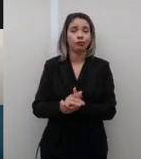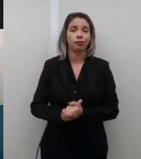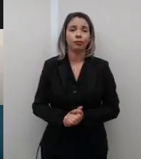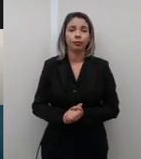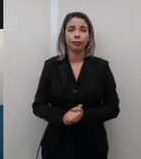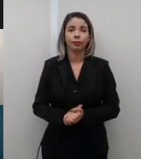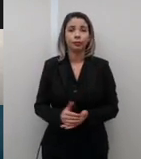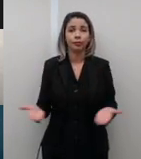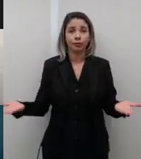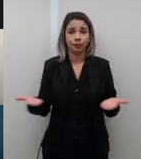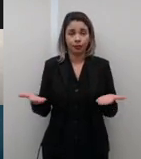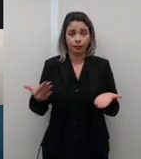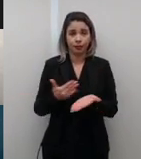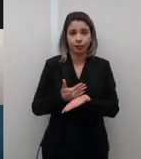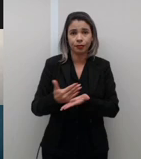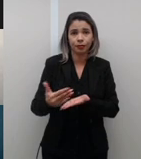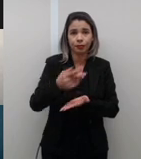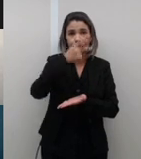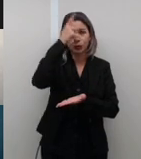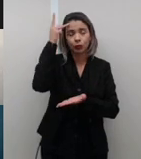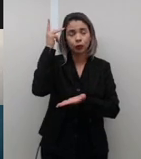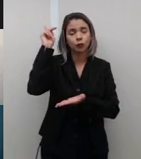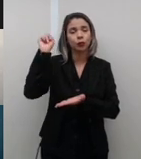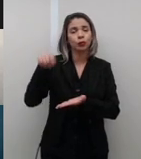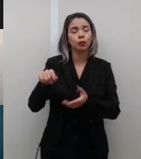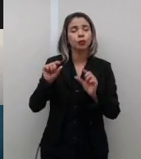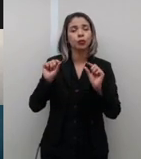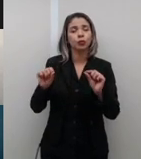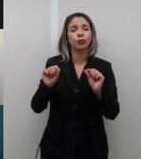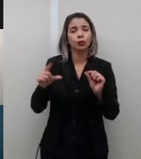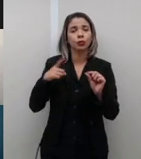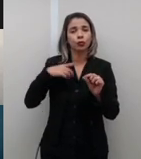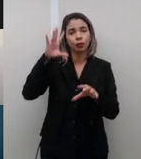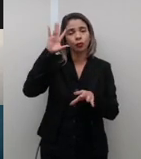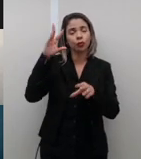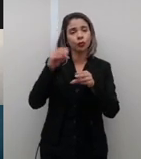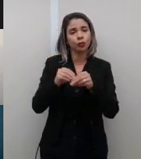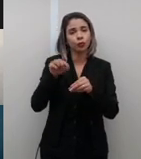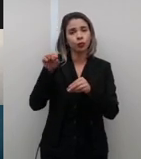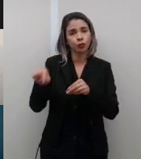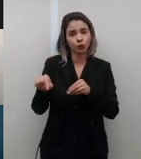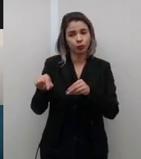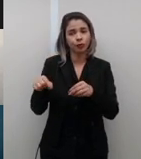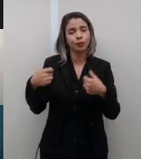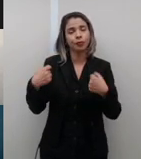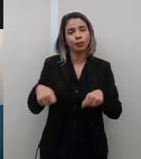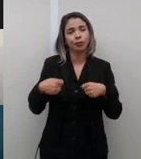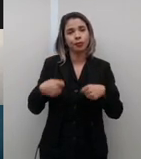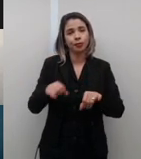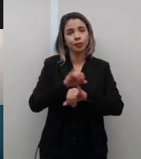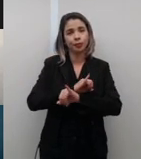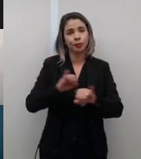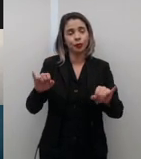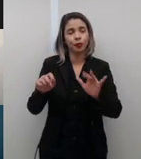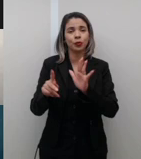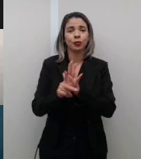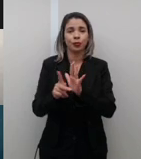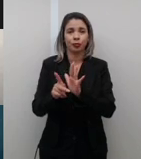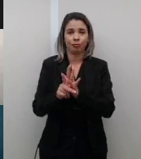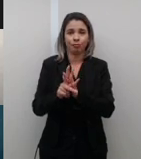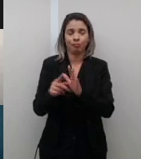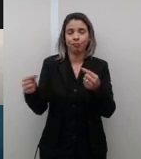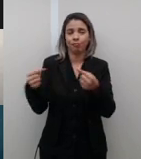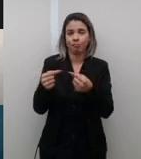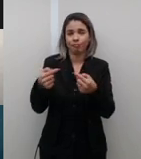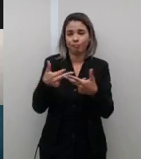o embargante está sustentando em síntese que o acórdão padece de omissão, porquanto necessário pronunciamento acerca da aplicação do decidido pelo